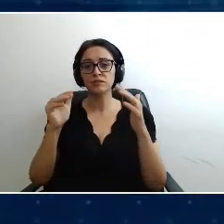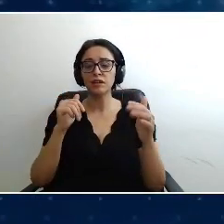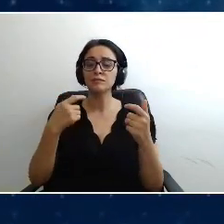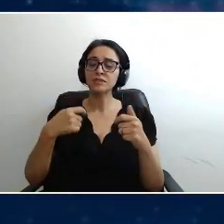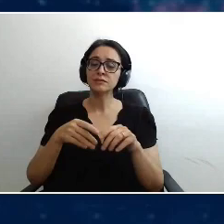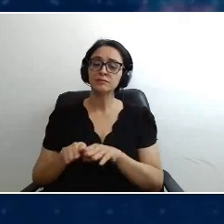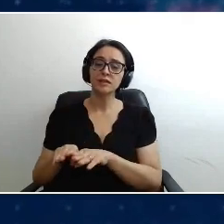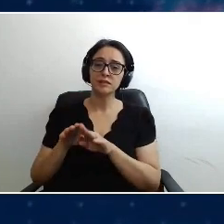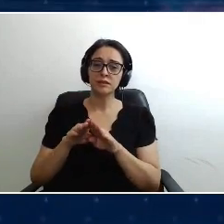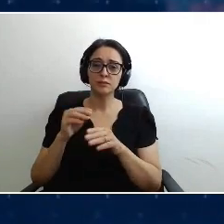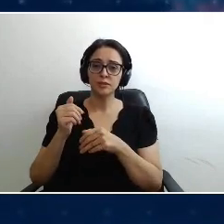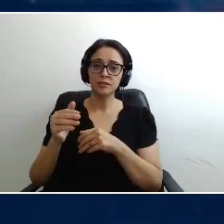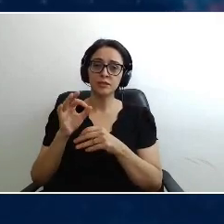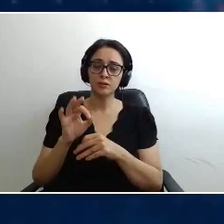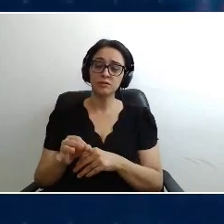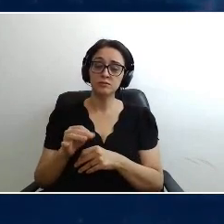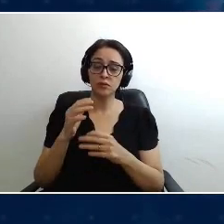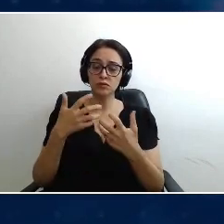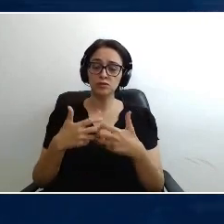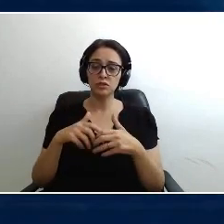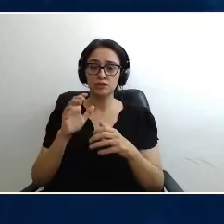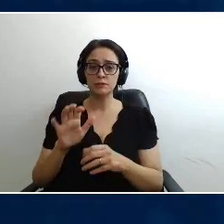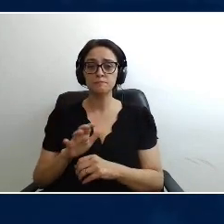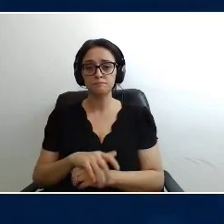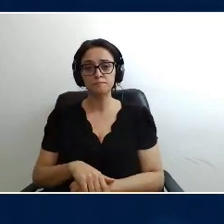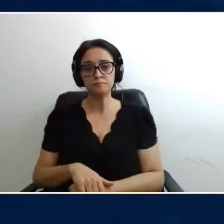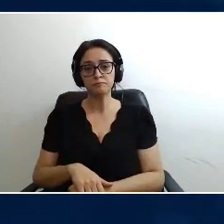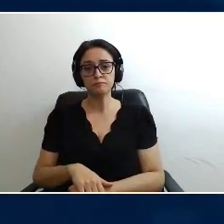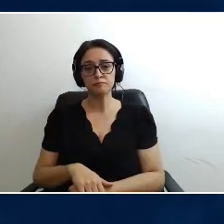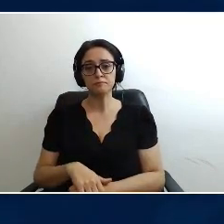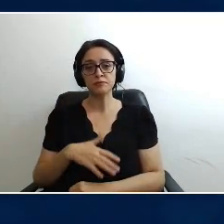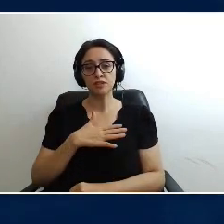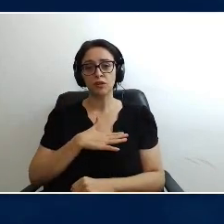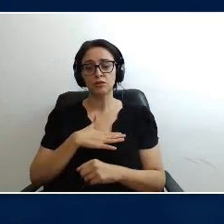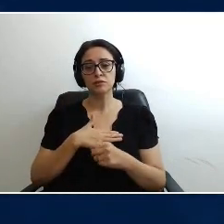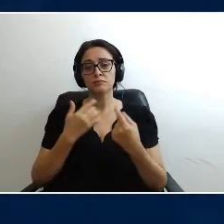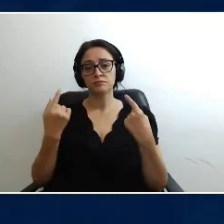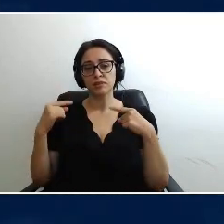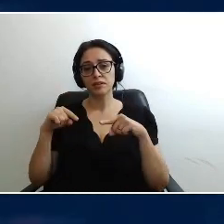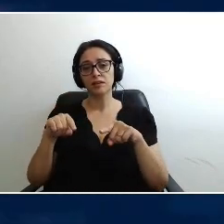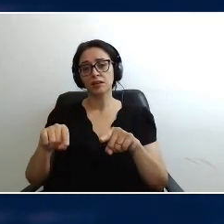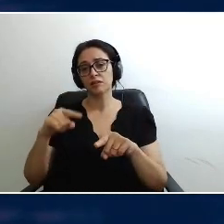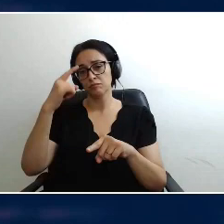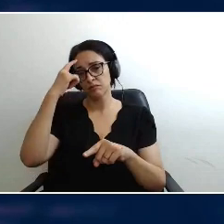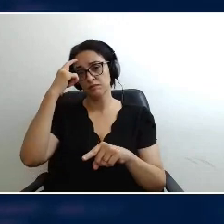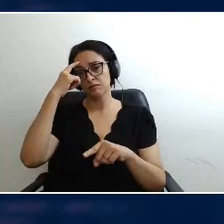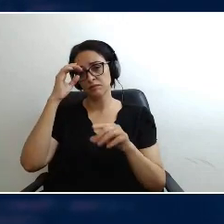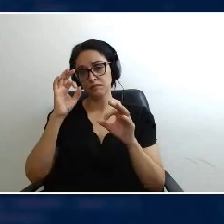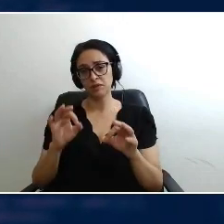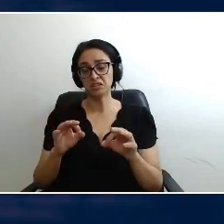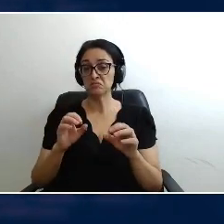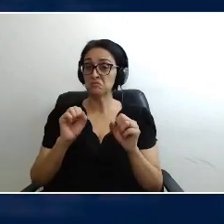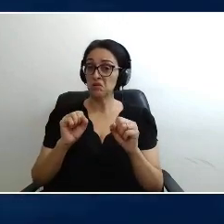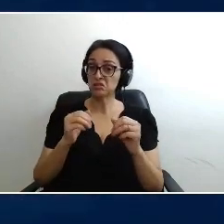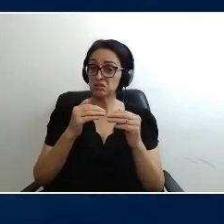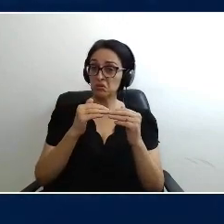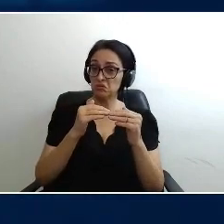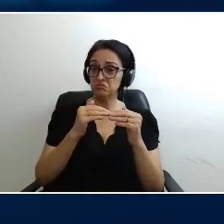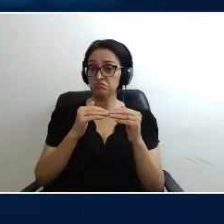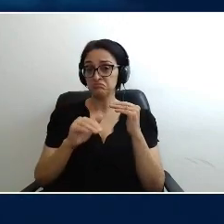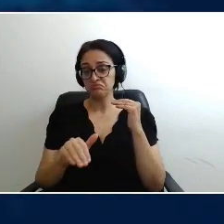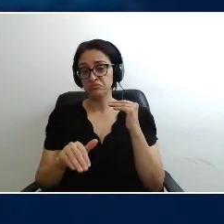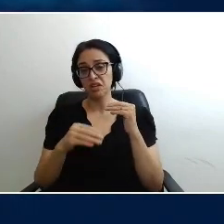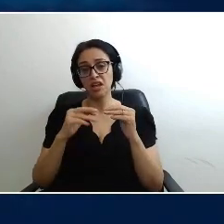poder lidar com isso. Funciona da mesma forma. E aqui eu gosto de fazer um paralelo, saiu da minha cabeça mesmo, vocês podem discordar, não tem nenhuma referência para